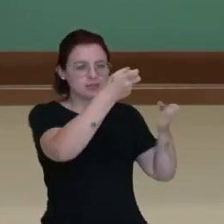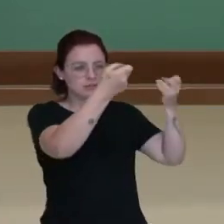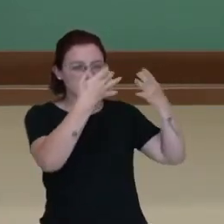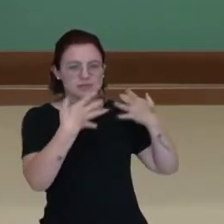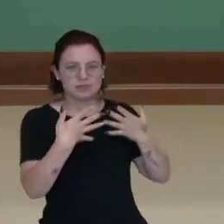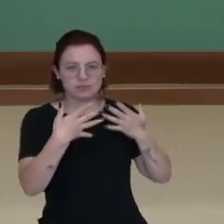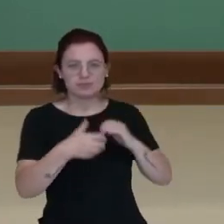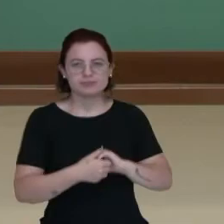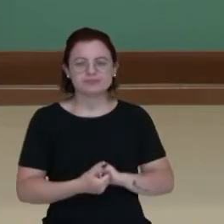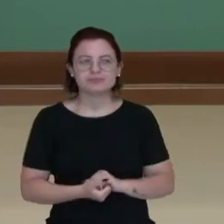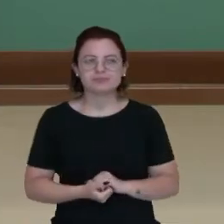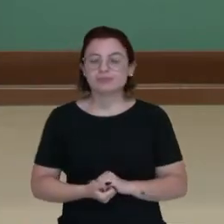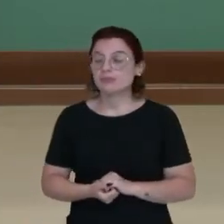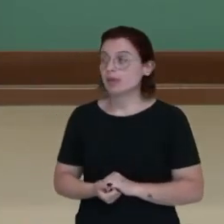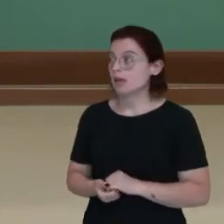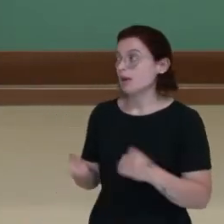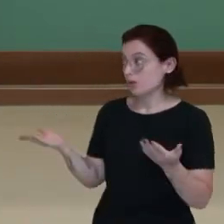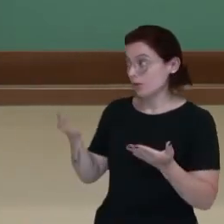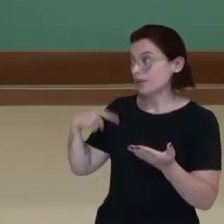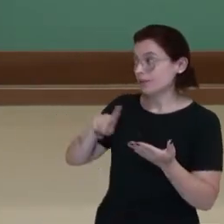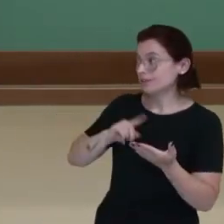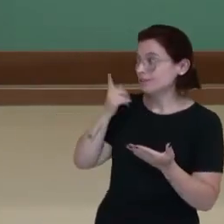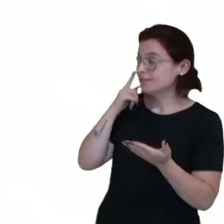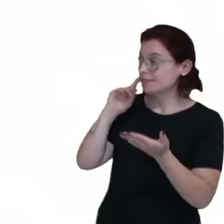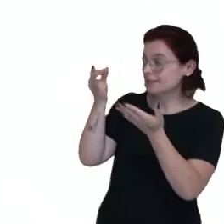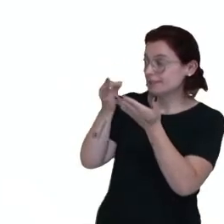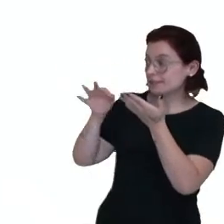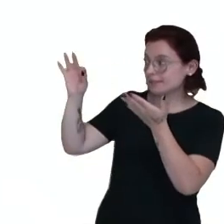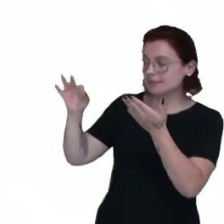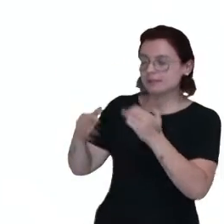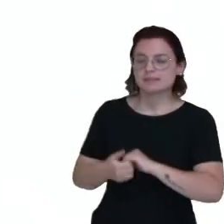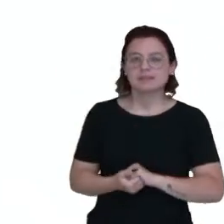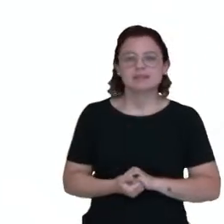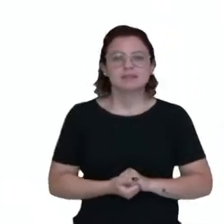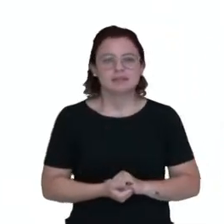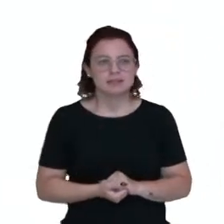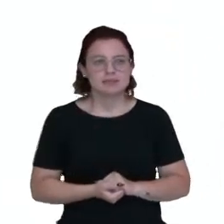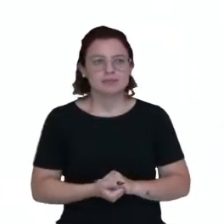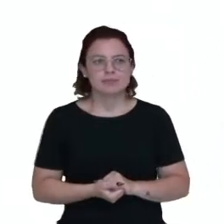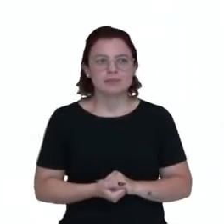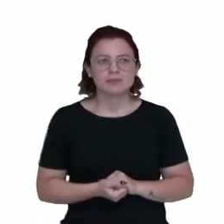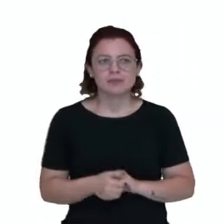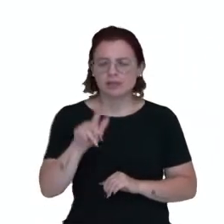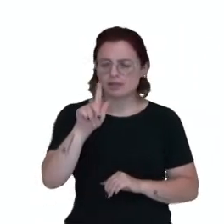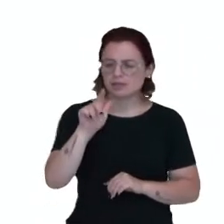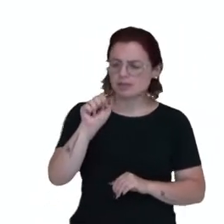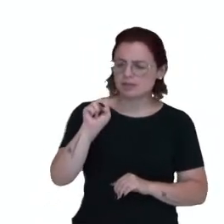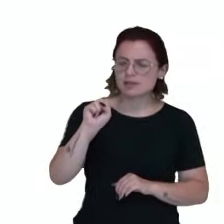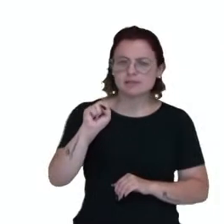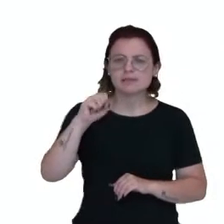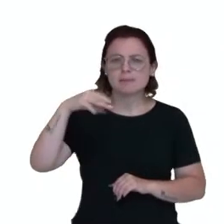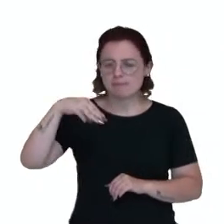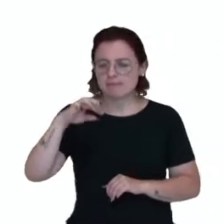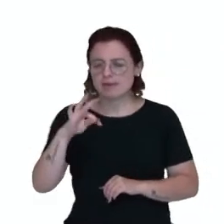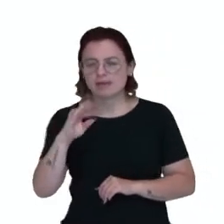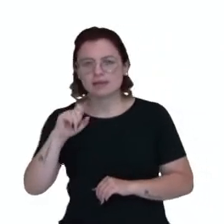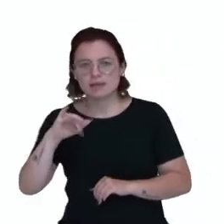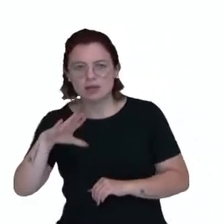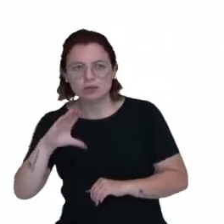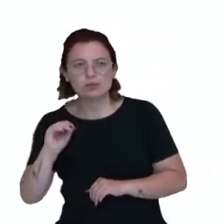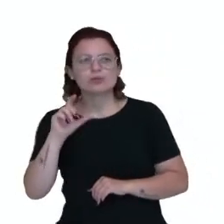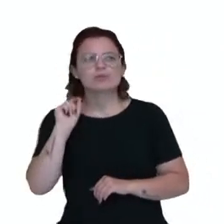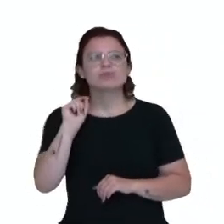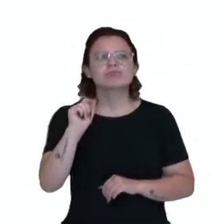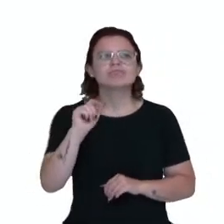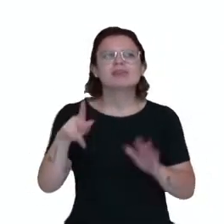ensinar para nós. Vamos só conferir a resposta aqui, ó. O gás metano é produzido a partir da decomposição de